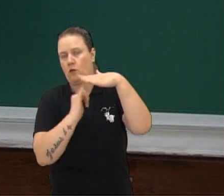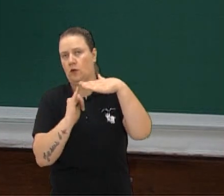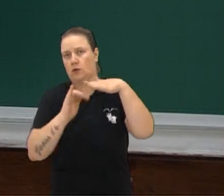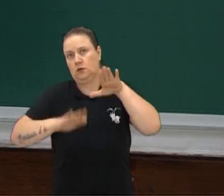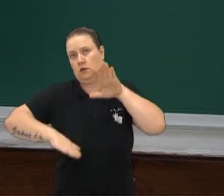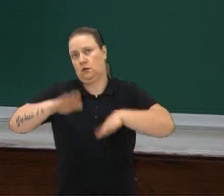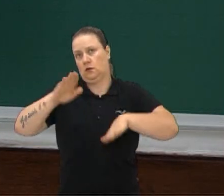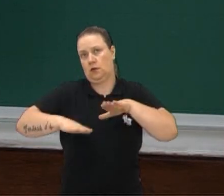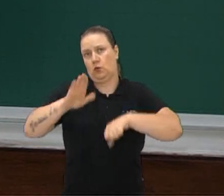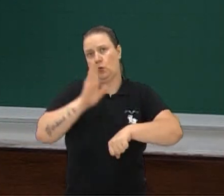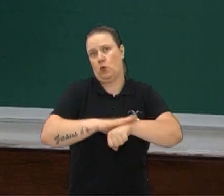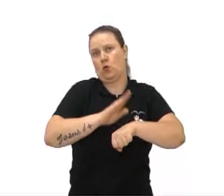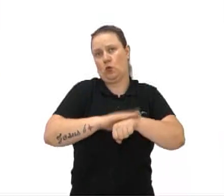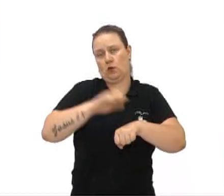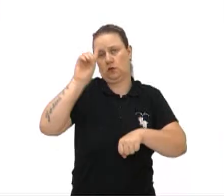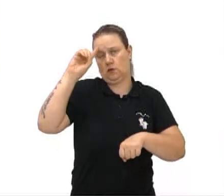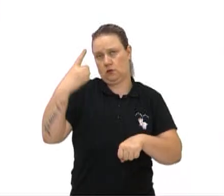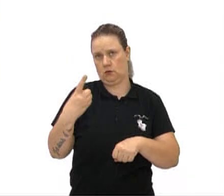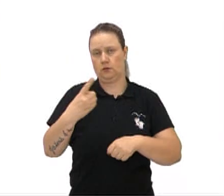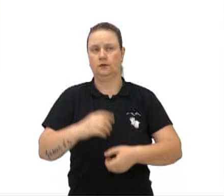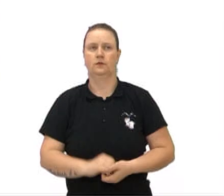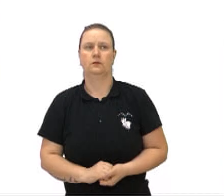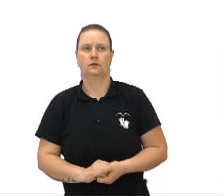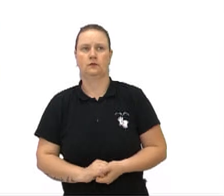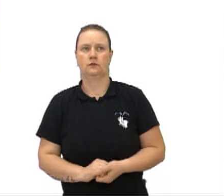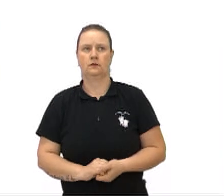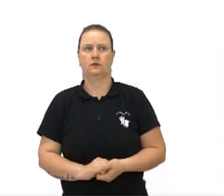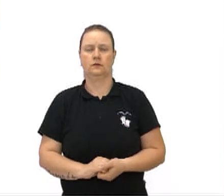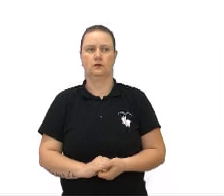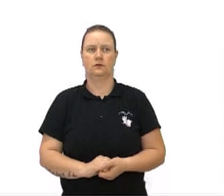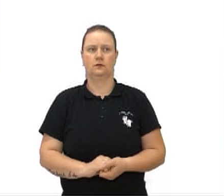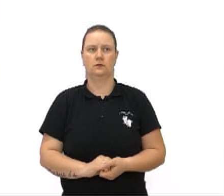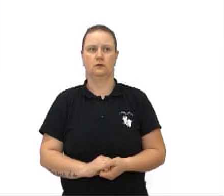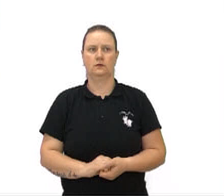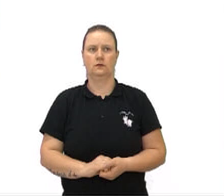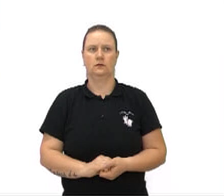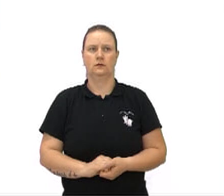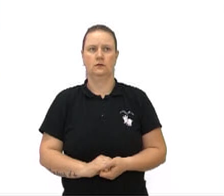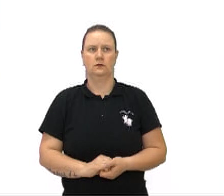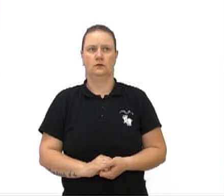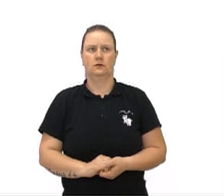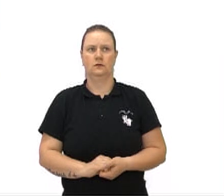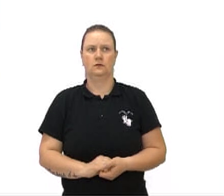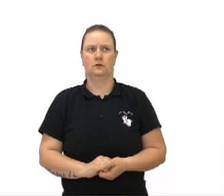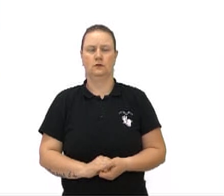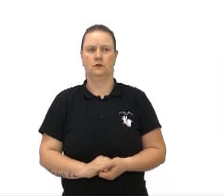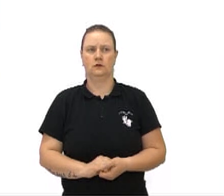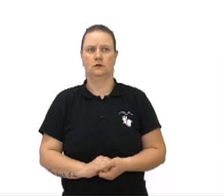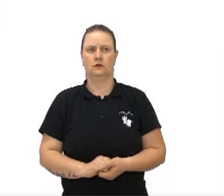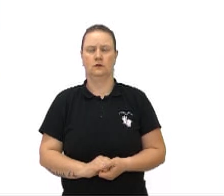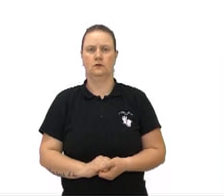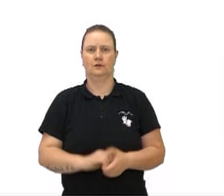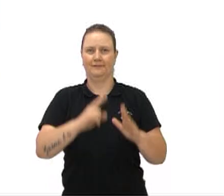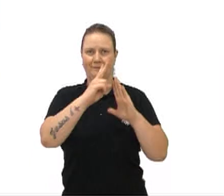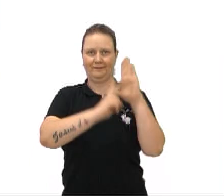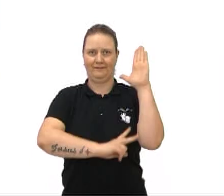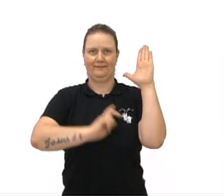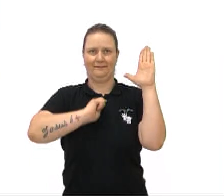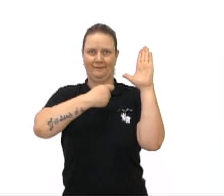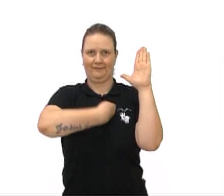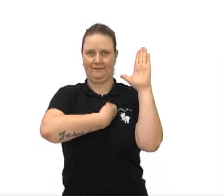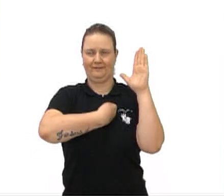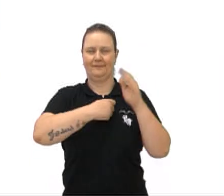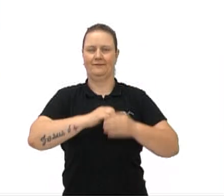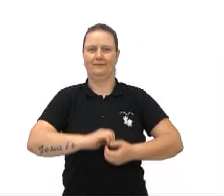do dia. Então, ó, saludo buenos dias. Buenos dias utilizamos, mas em